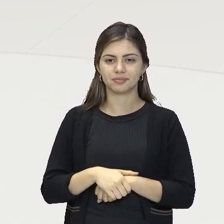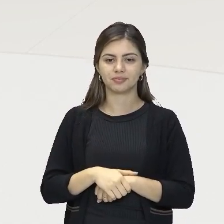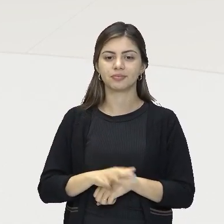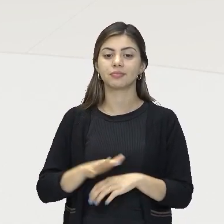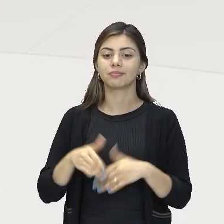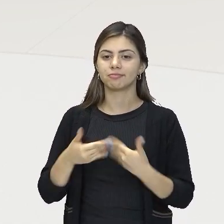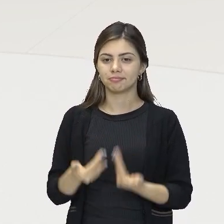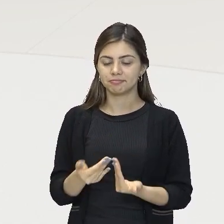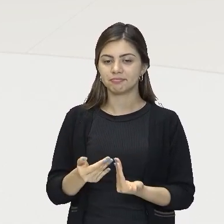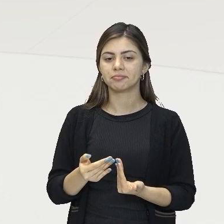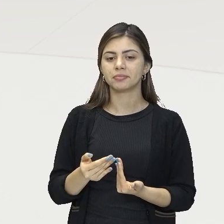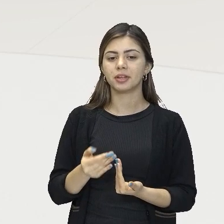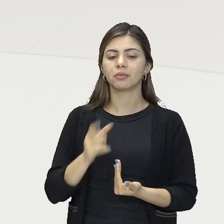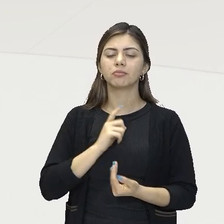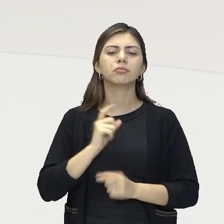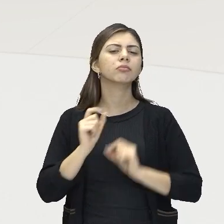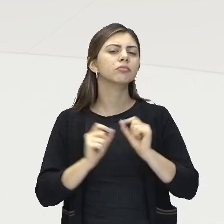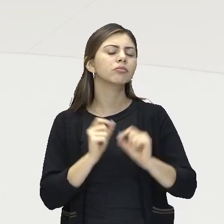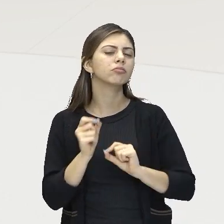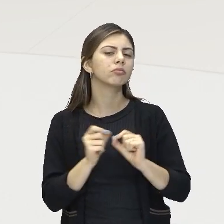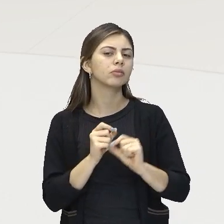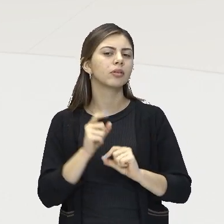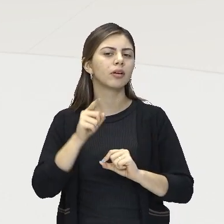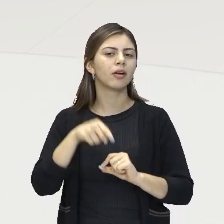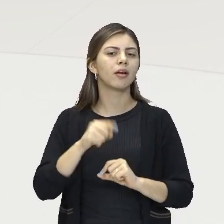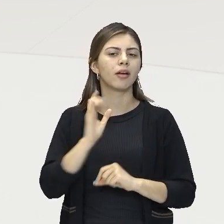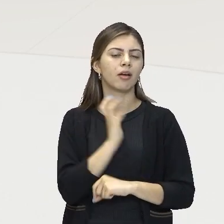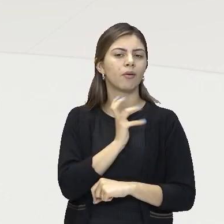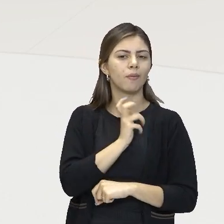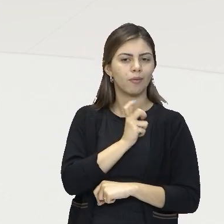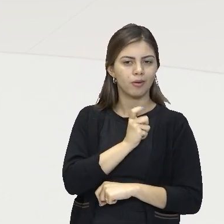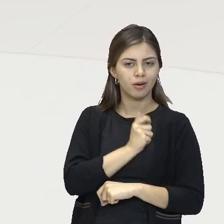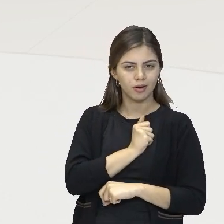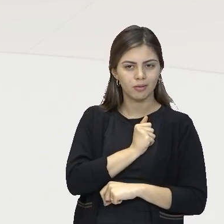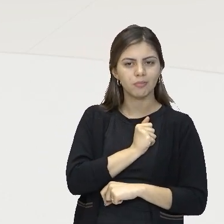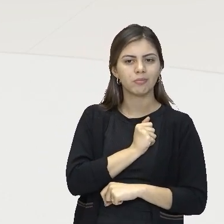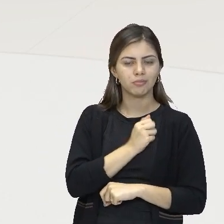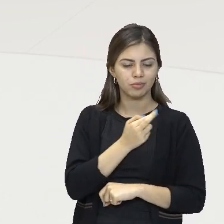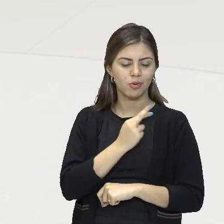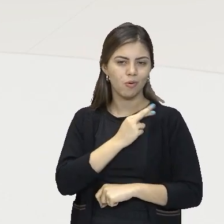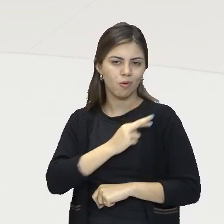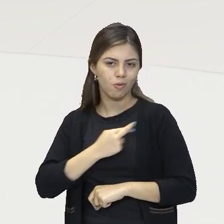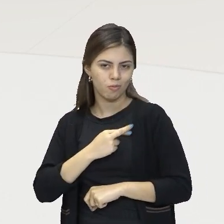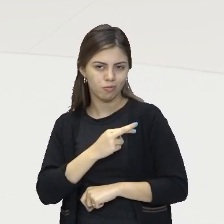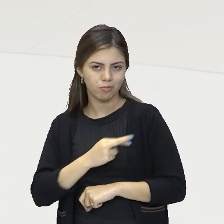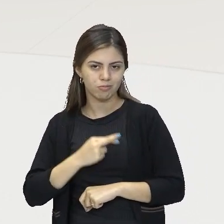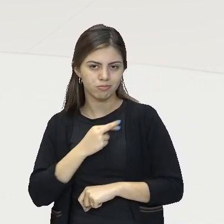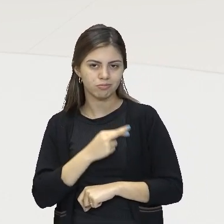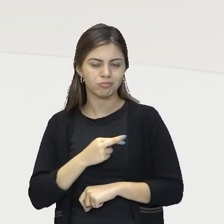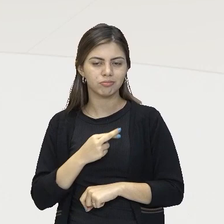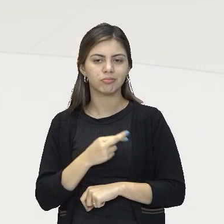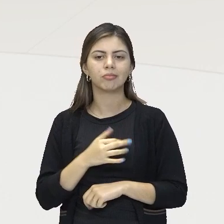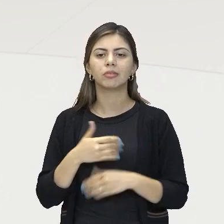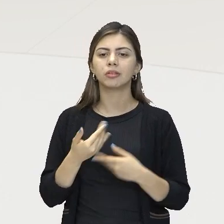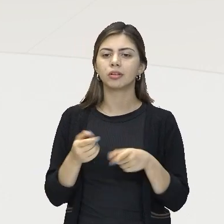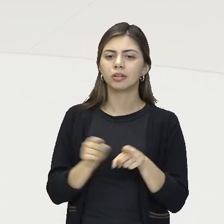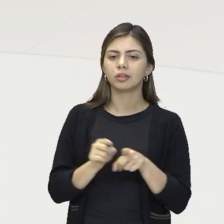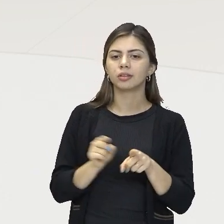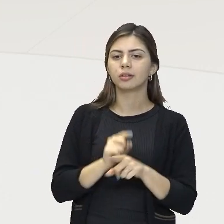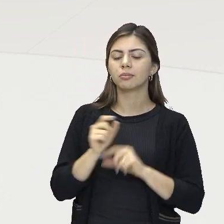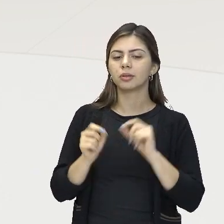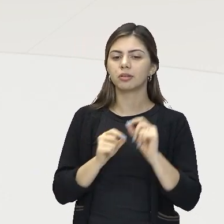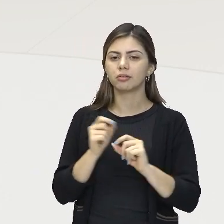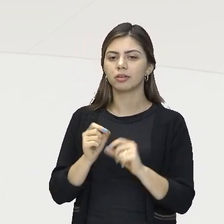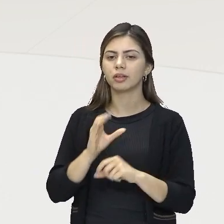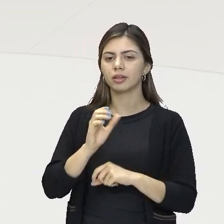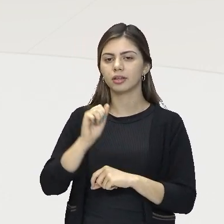1836, não é? E aí ele traz o quê? O indianismo, ultrarromântico, né? E também um lado que